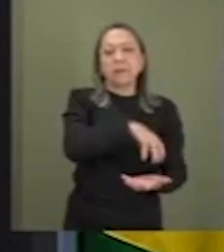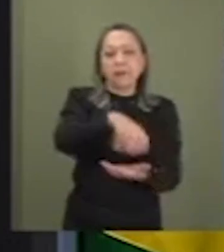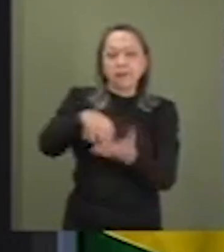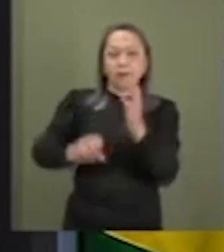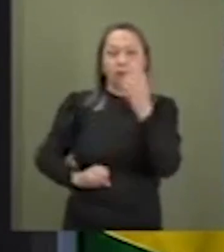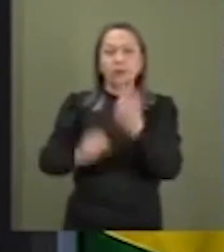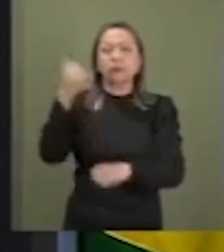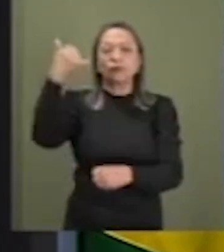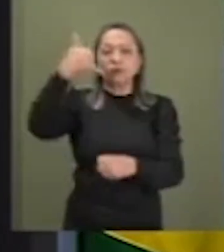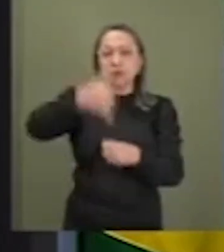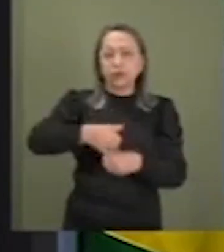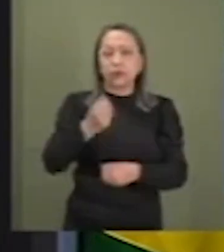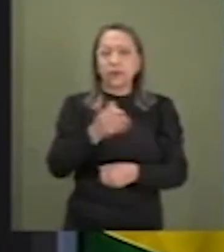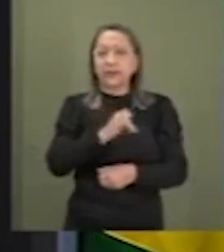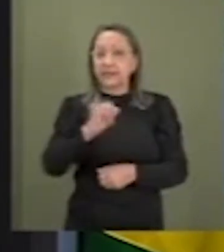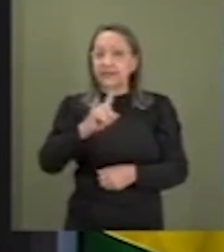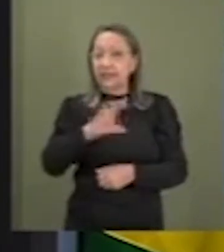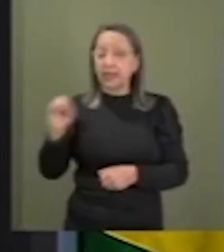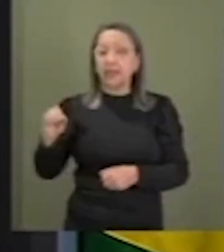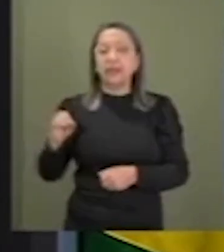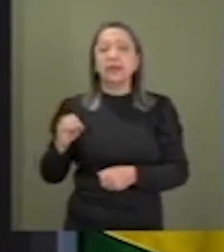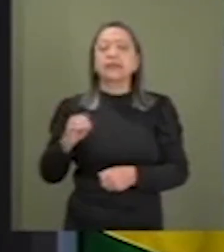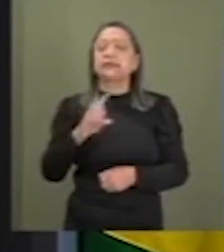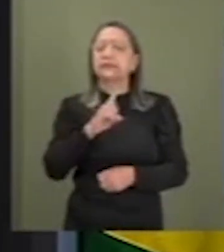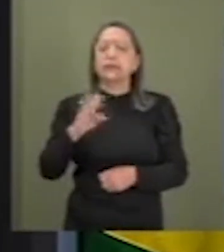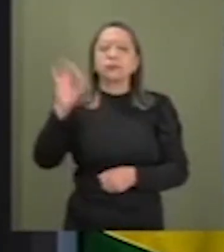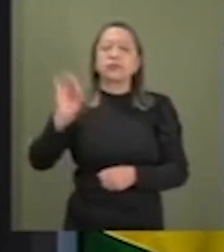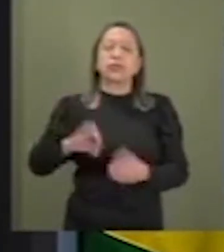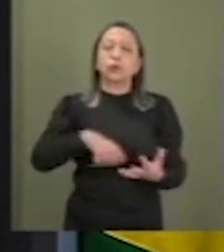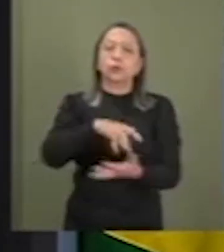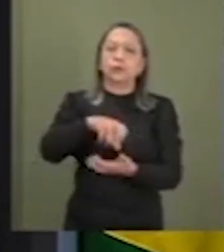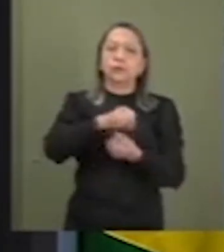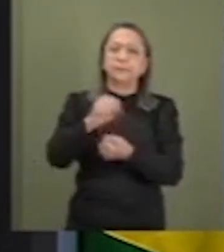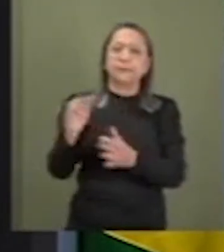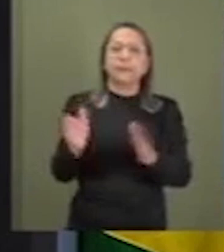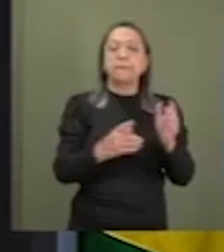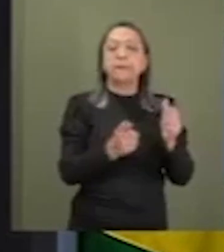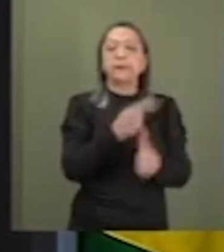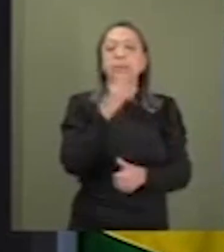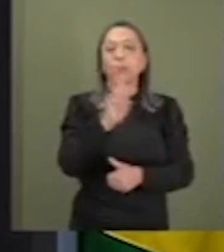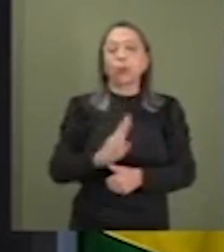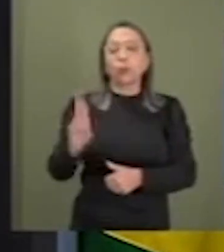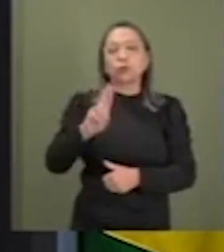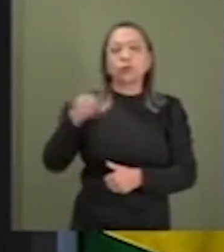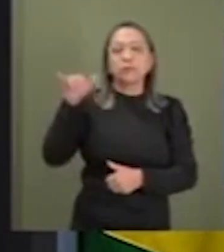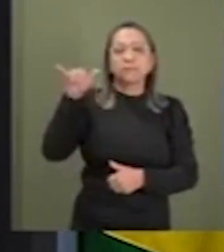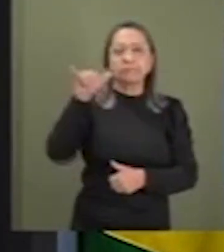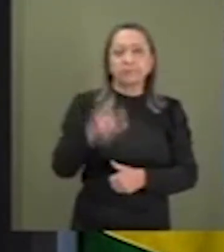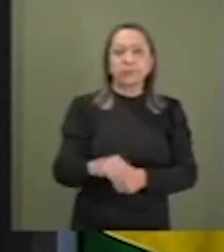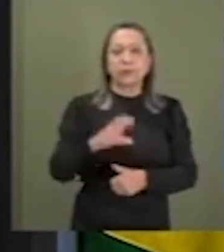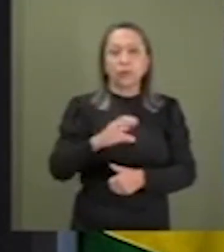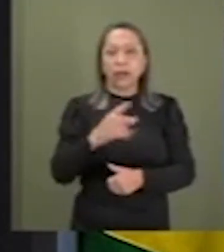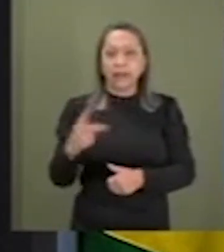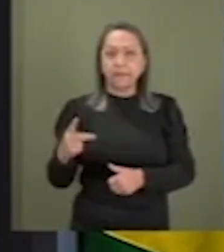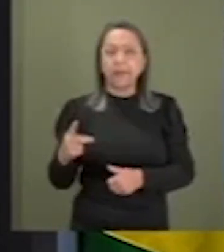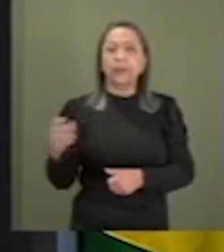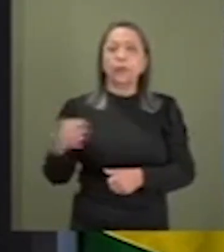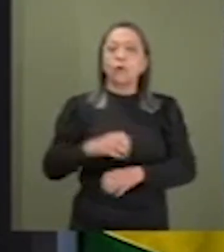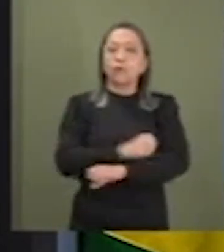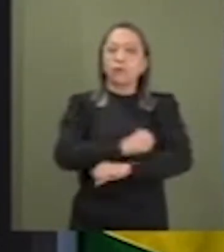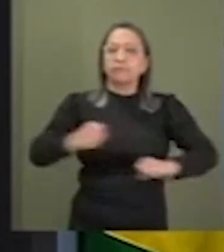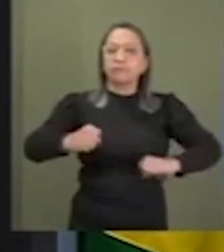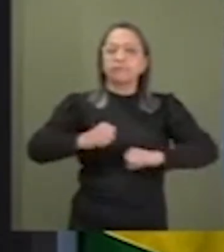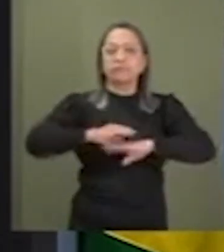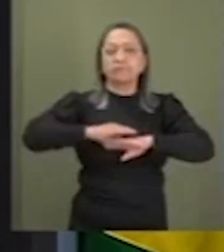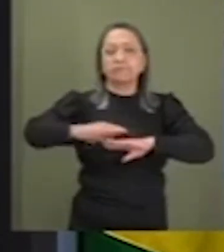diesel R100 com matéria-prima 100% sustentável. Primeiro uso em pista do CAP Pro, novo asfalto desenvolvido